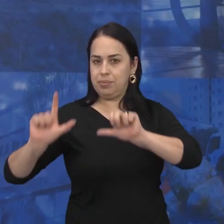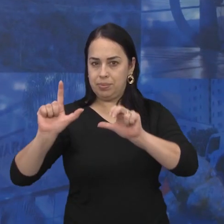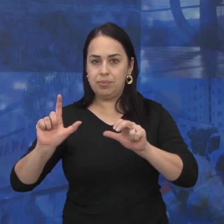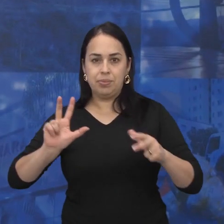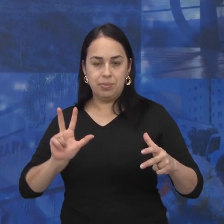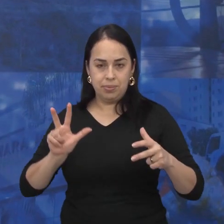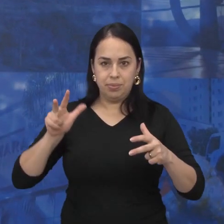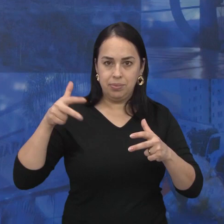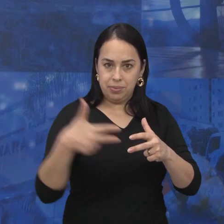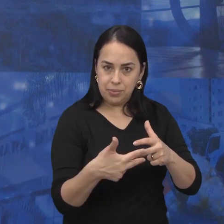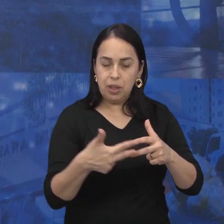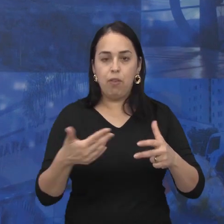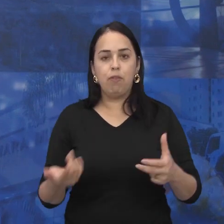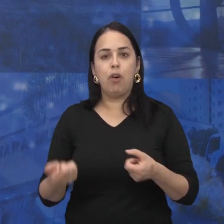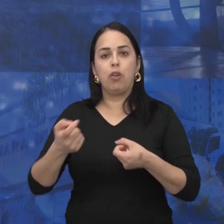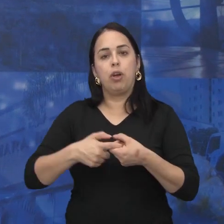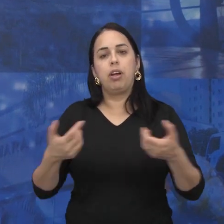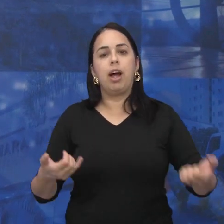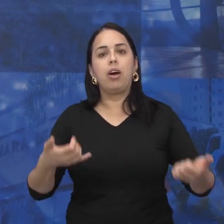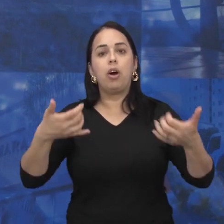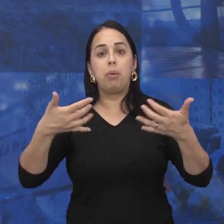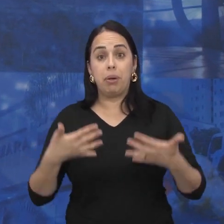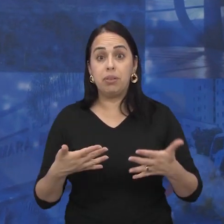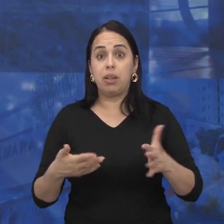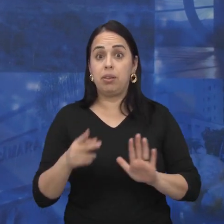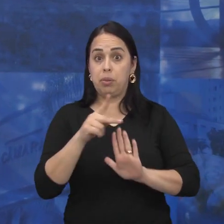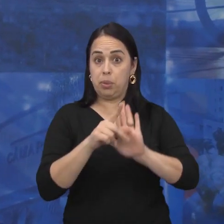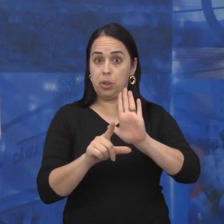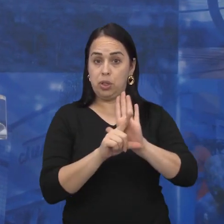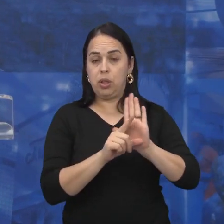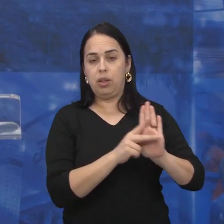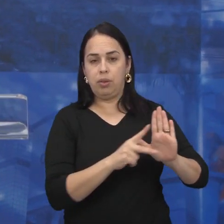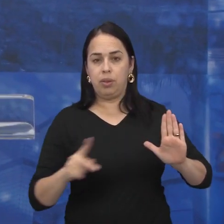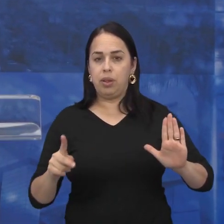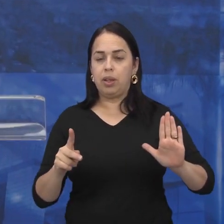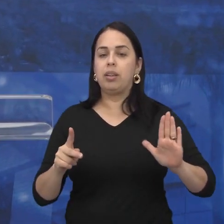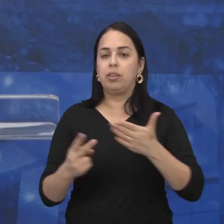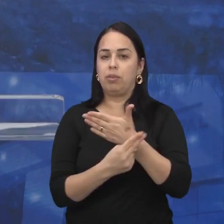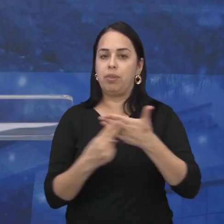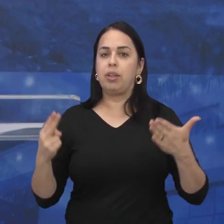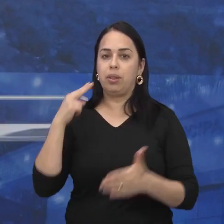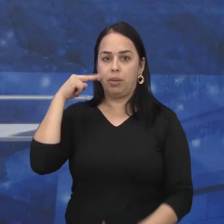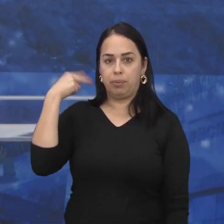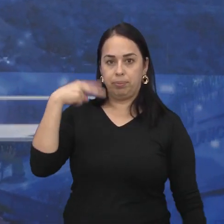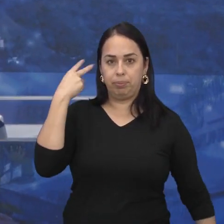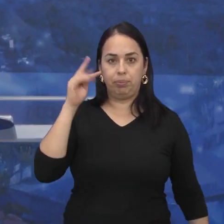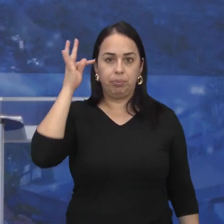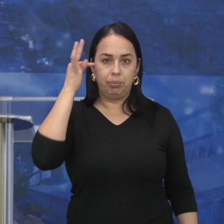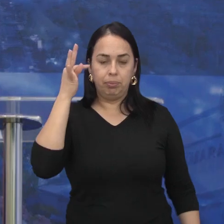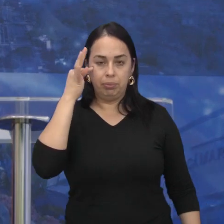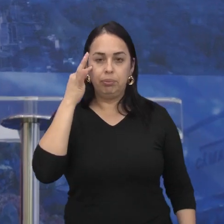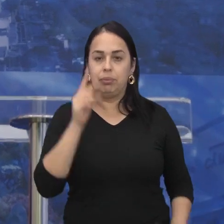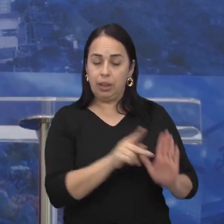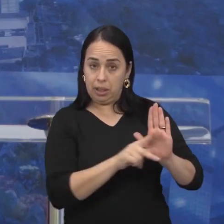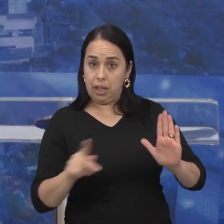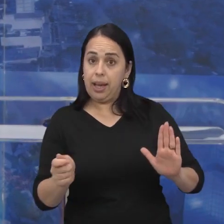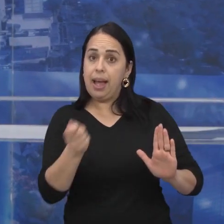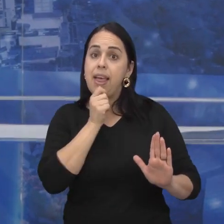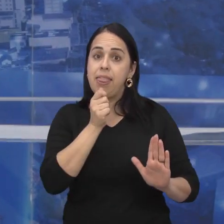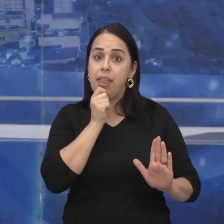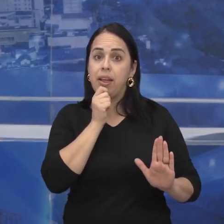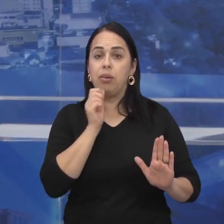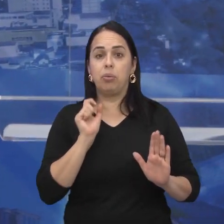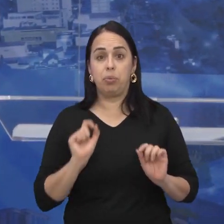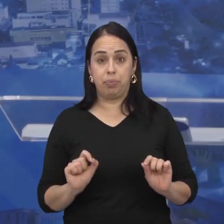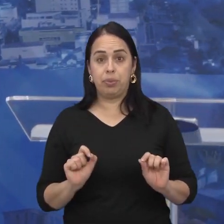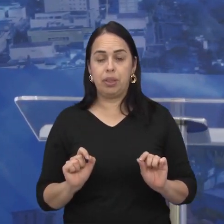Voltamos com o Ação Parlamentar e agora para falar sobre um projeto de lei do vereador Tomás Henrique e que tramita aqui na Câmara e